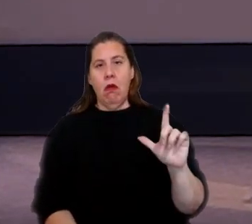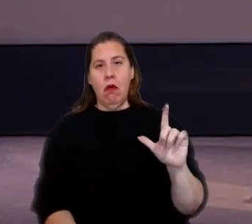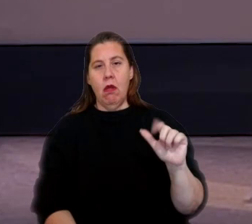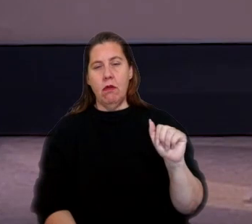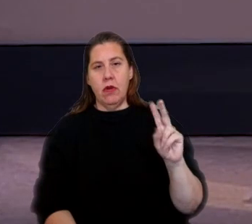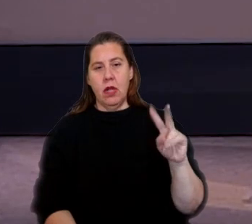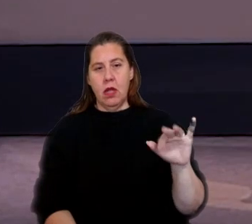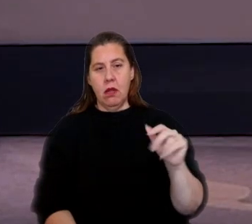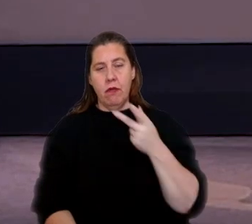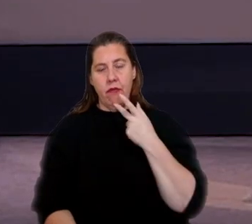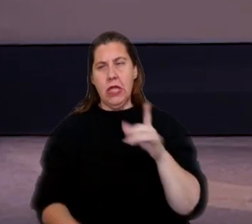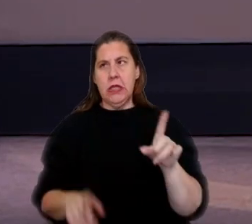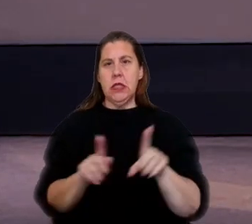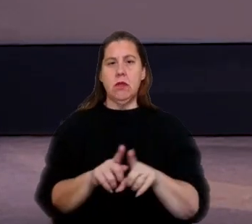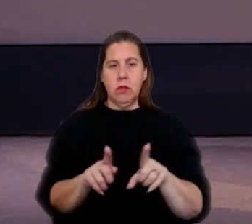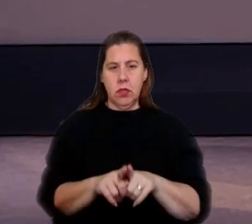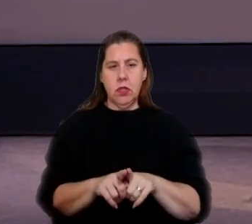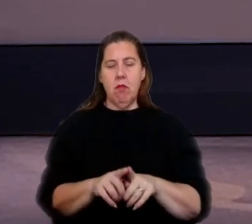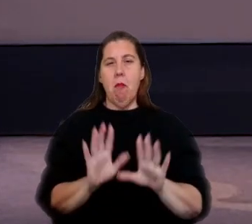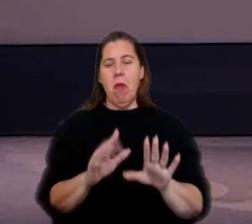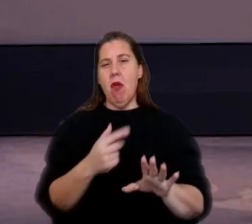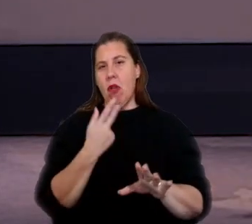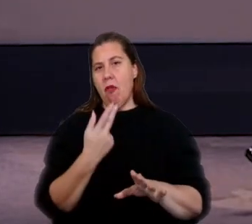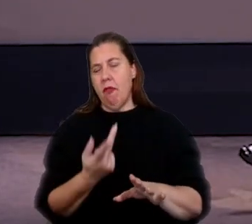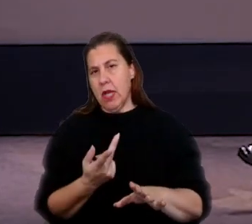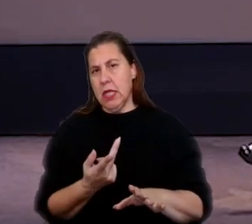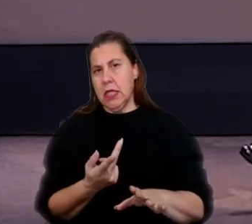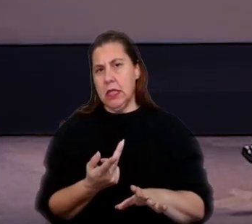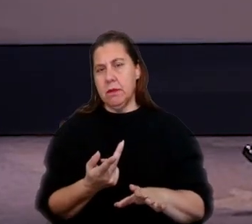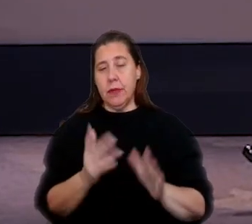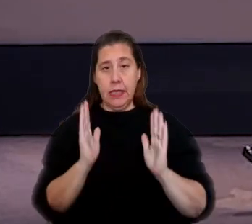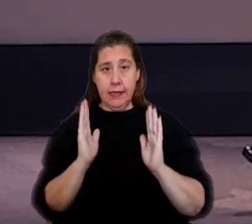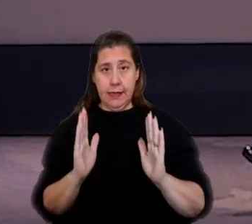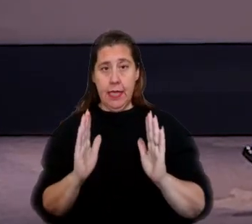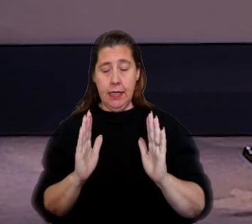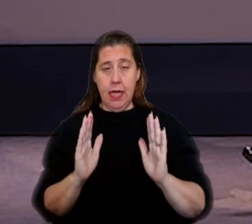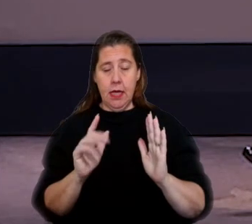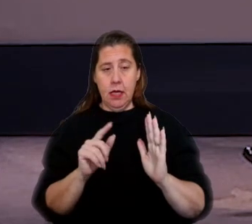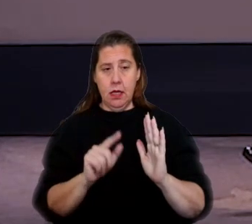Flávia, tem algo Eu também fico muito, mas eu queria comentar a cena